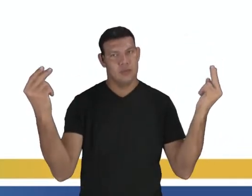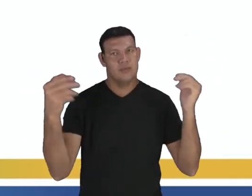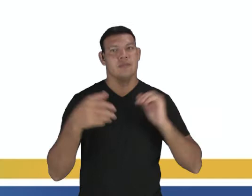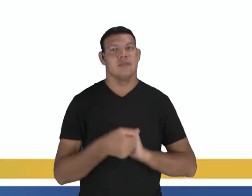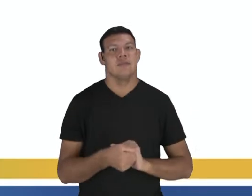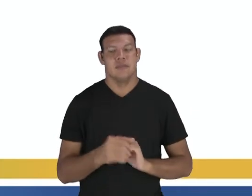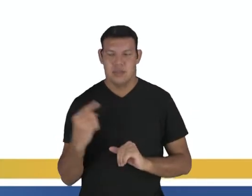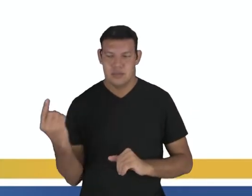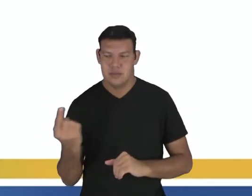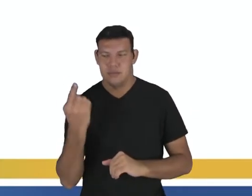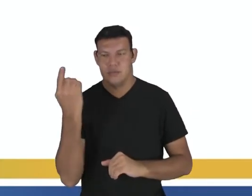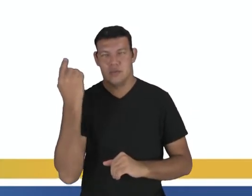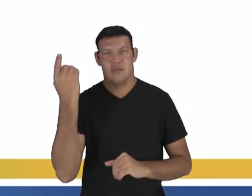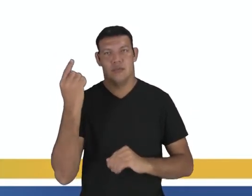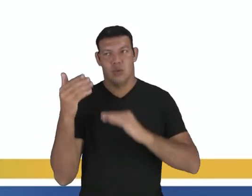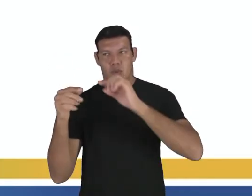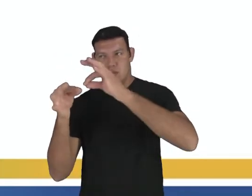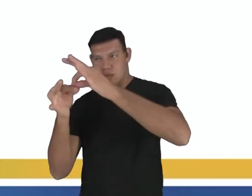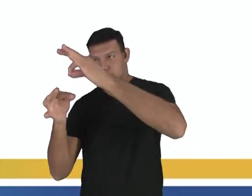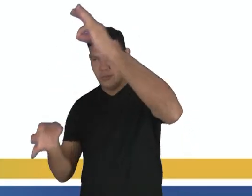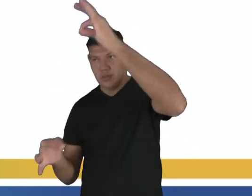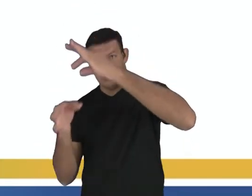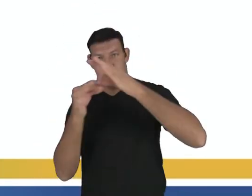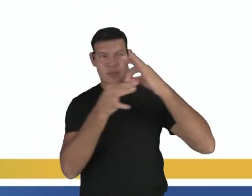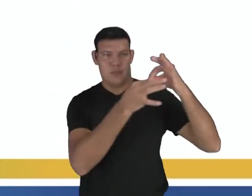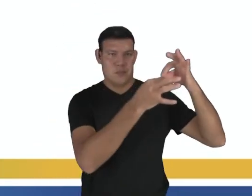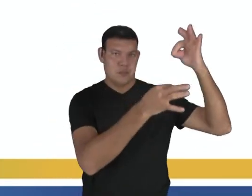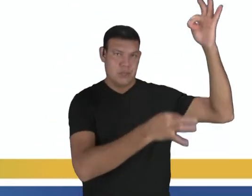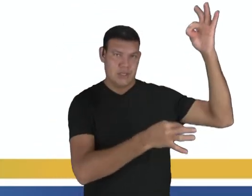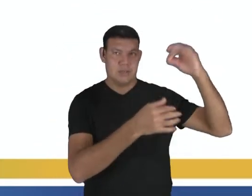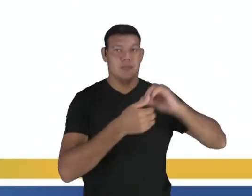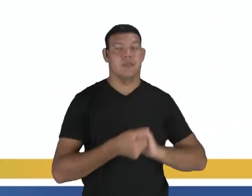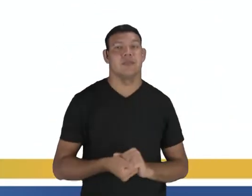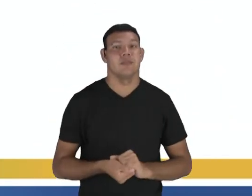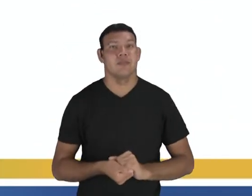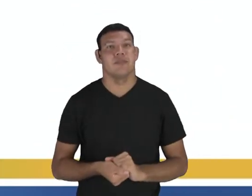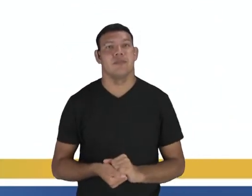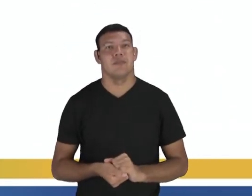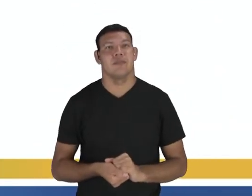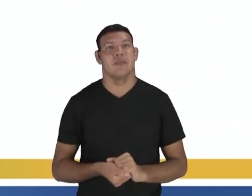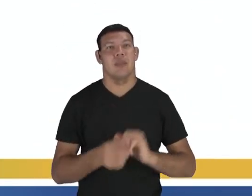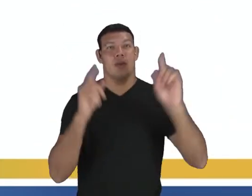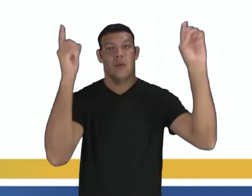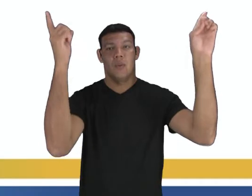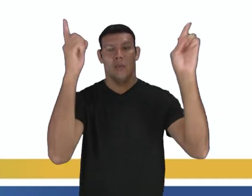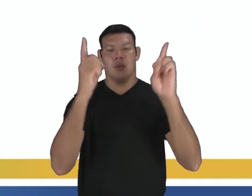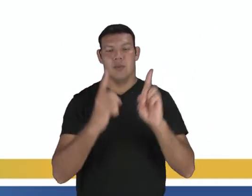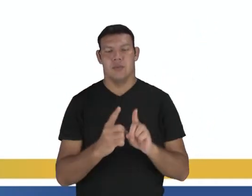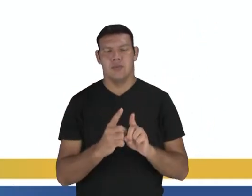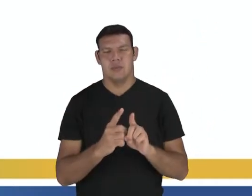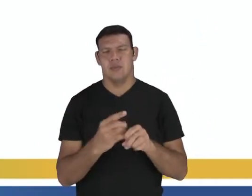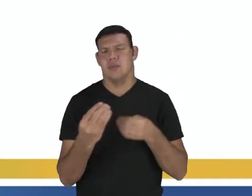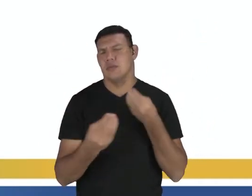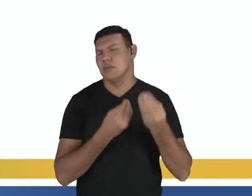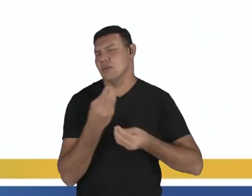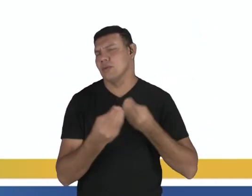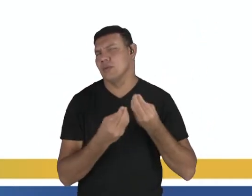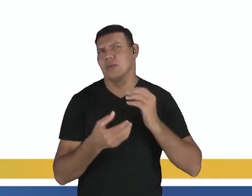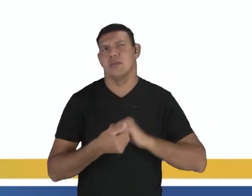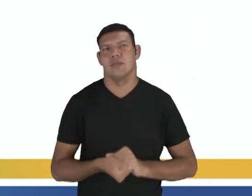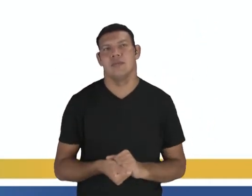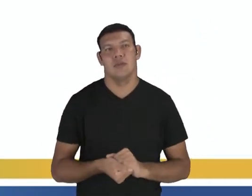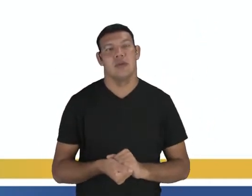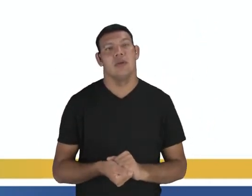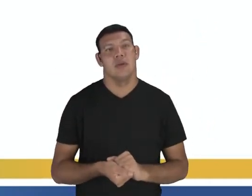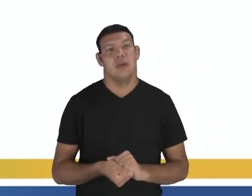eles têm o mesmo tamanho. Então, como que seria a expressão que representa o perímetro? Se o perímetro é a soma de todos